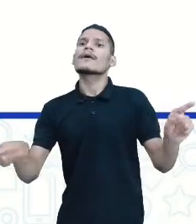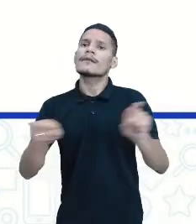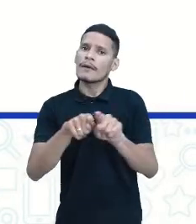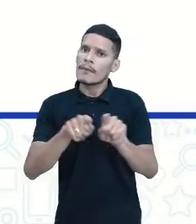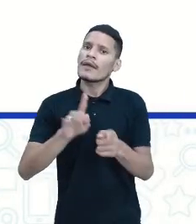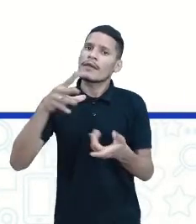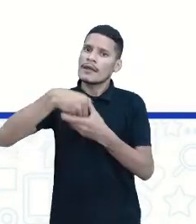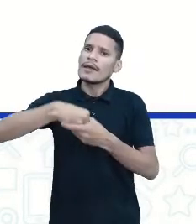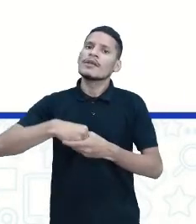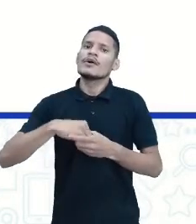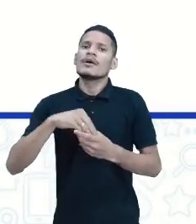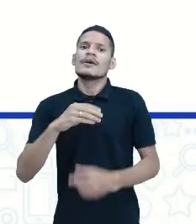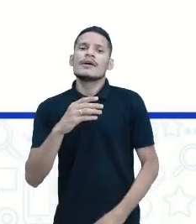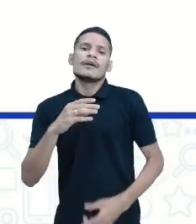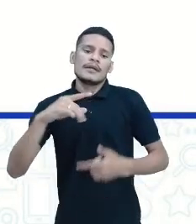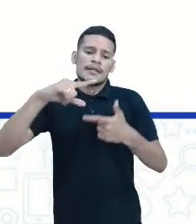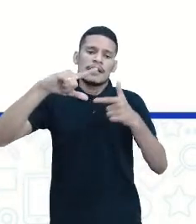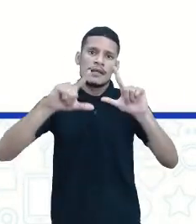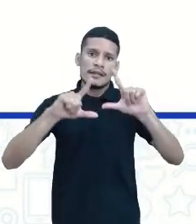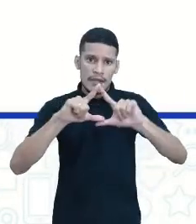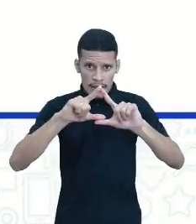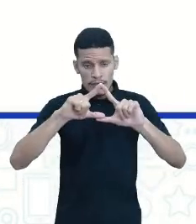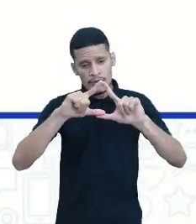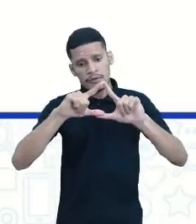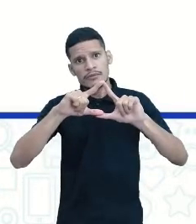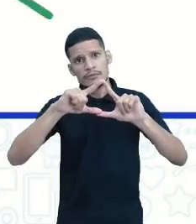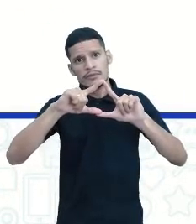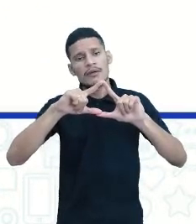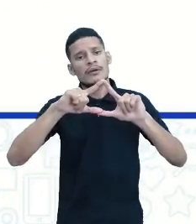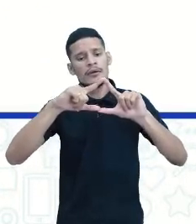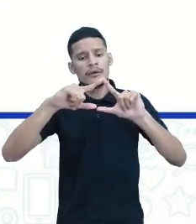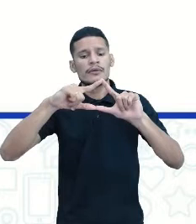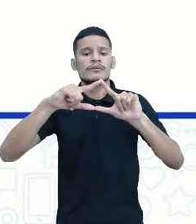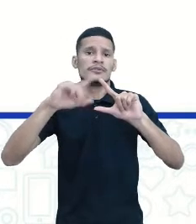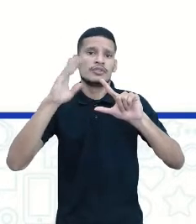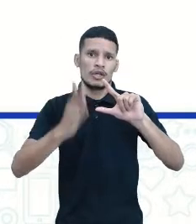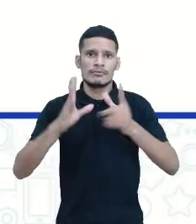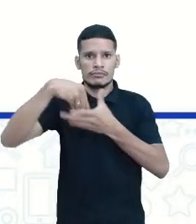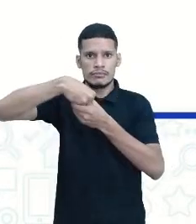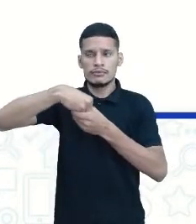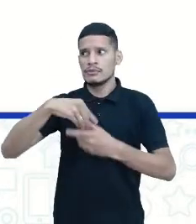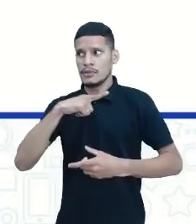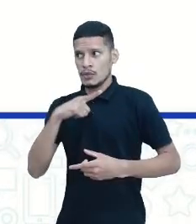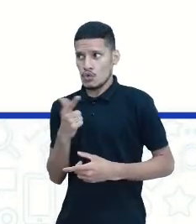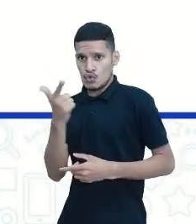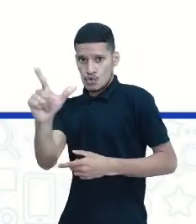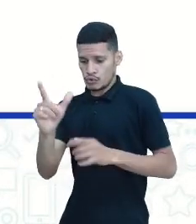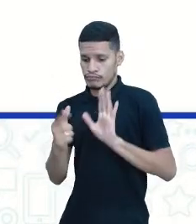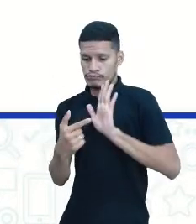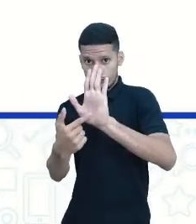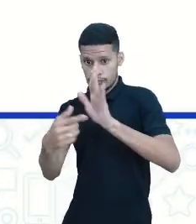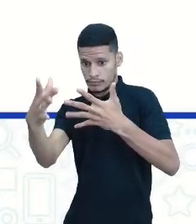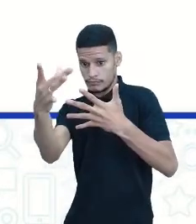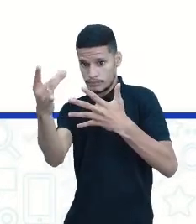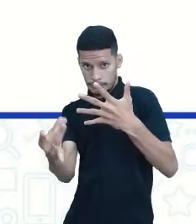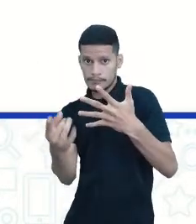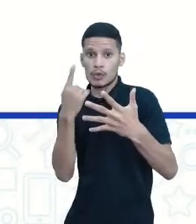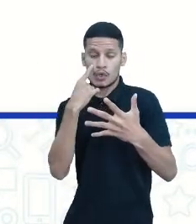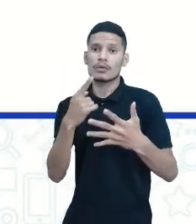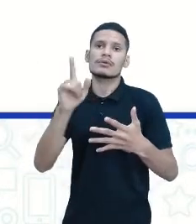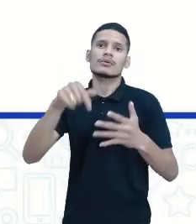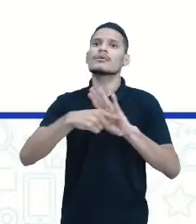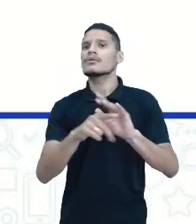triângulo retângulo, vão começar a ganhar destaque. Não que eles não existiam, mas dessa forma, que é a primeira delas, que é a